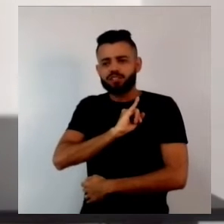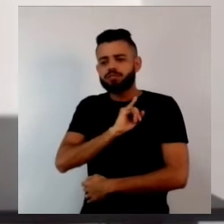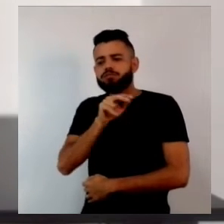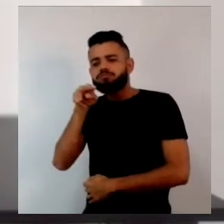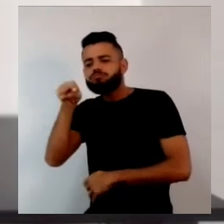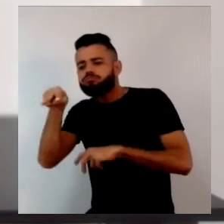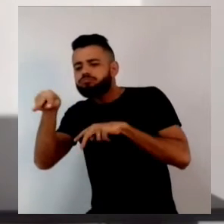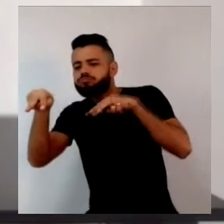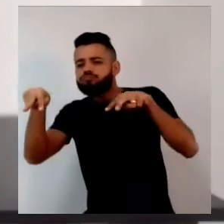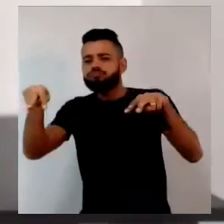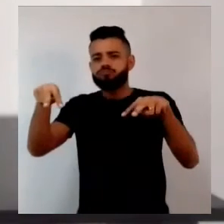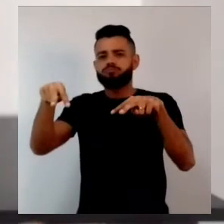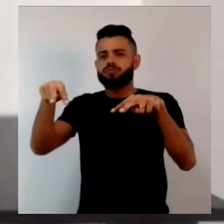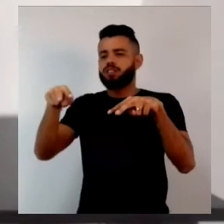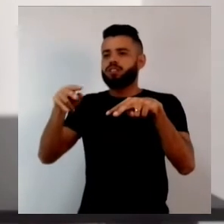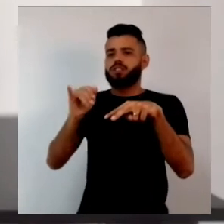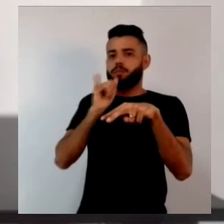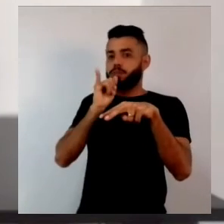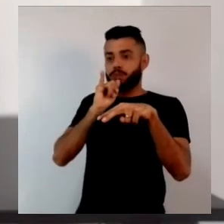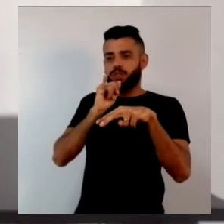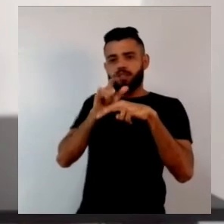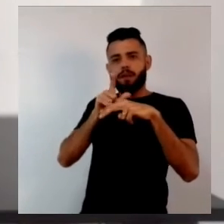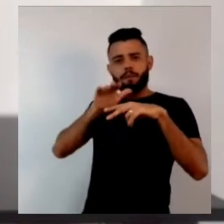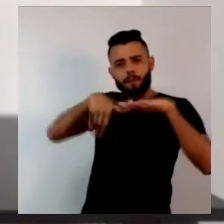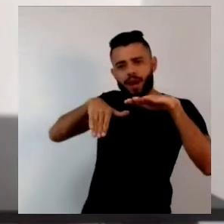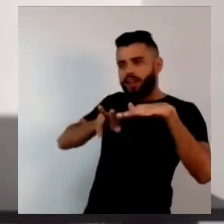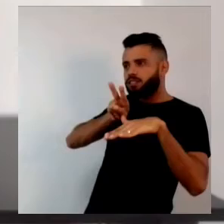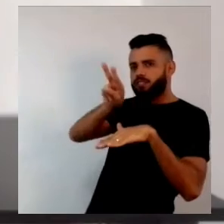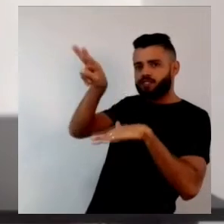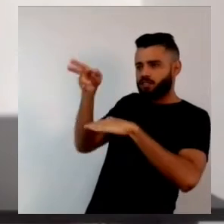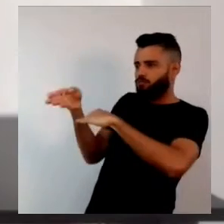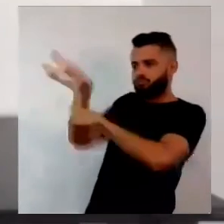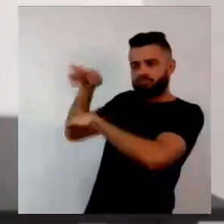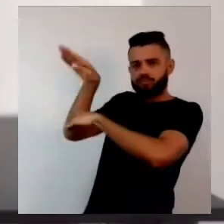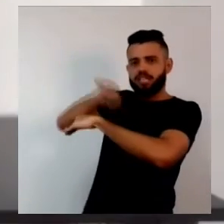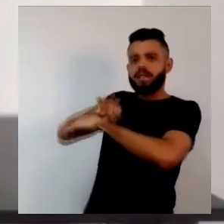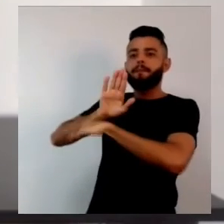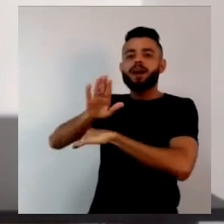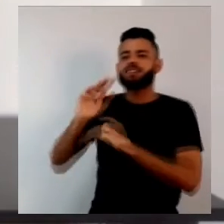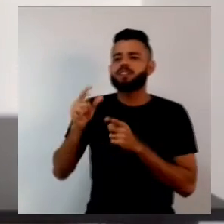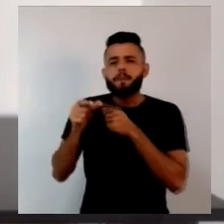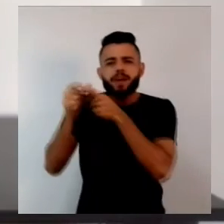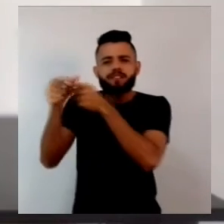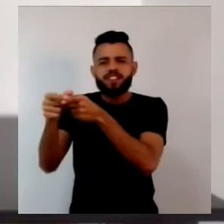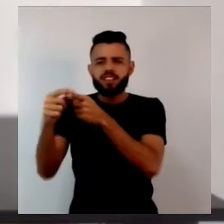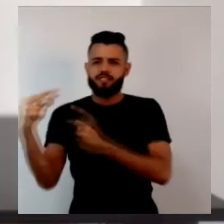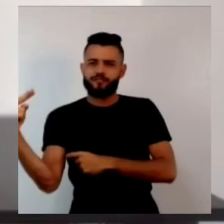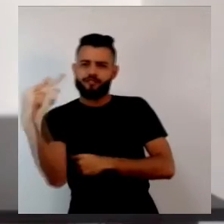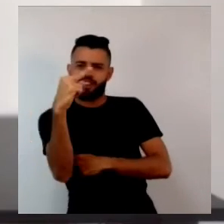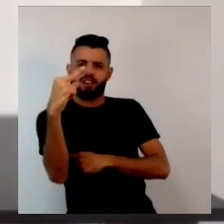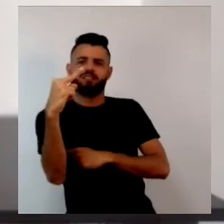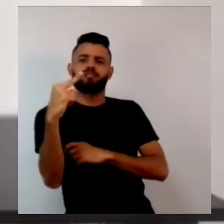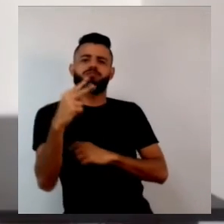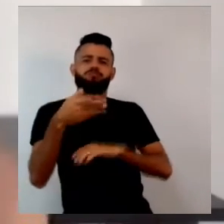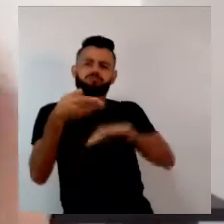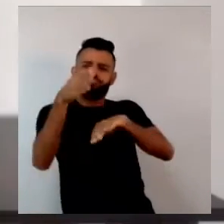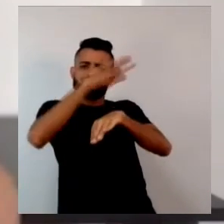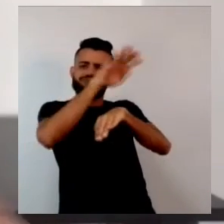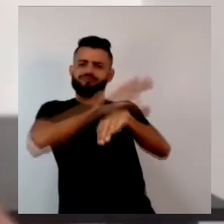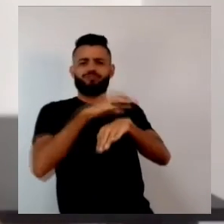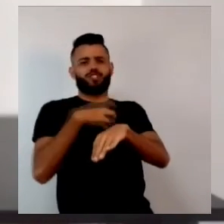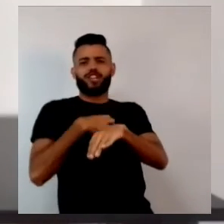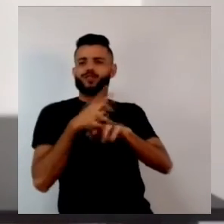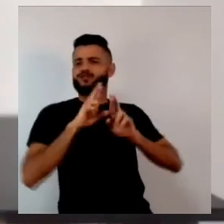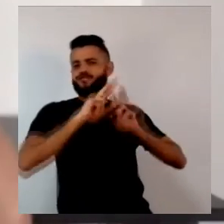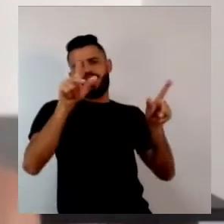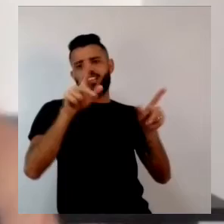vê ele do Vidigal, você tem outro. Se você olha para ele a partir do São Conrado, você tem outro. É o mesmo